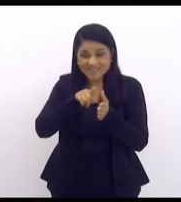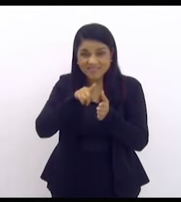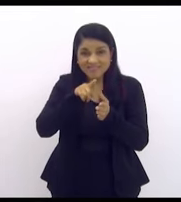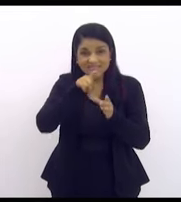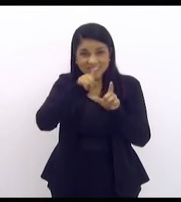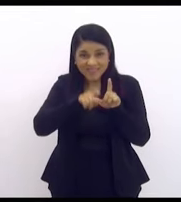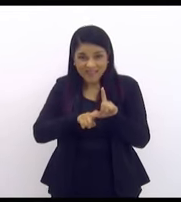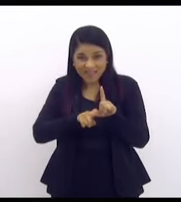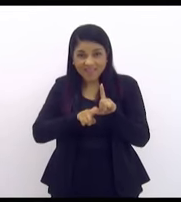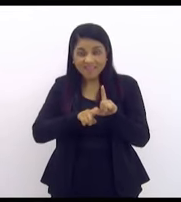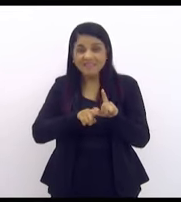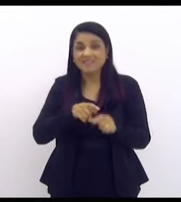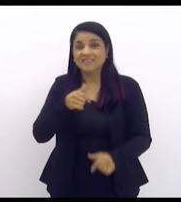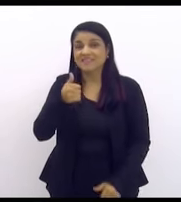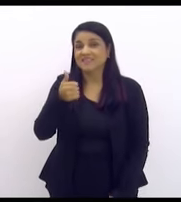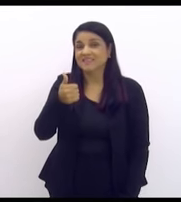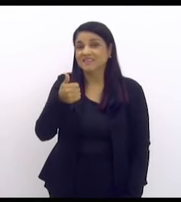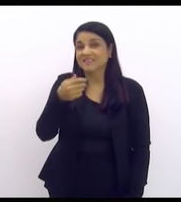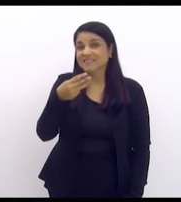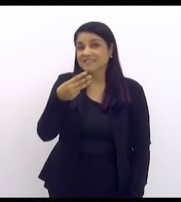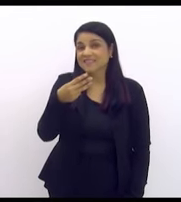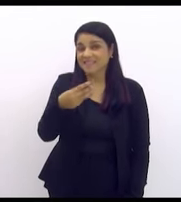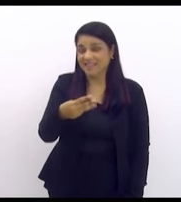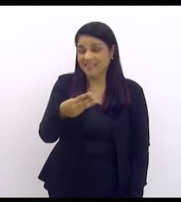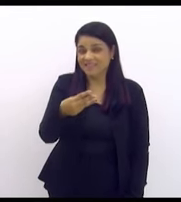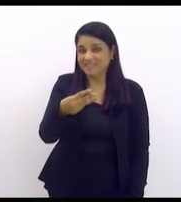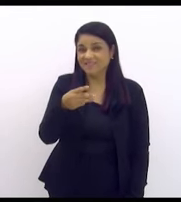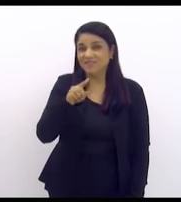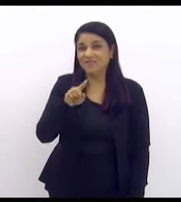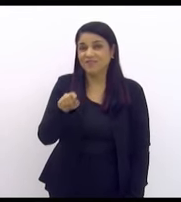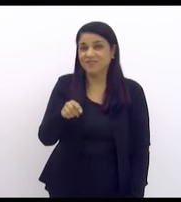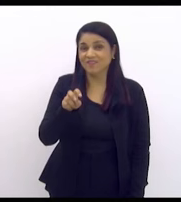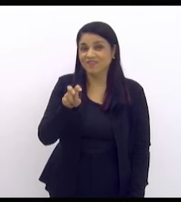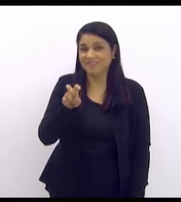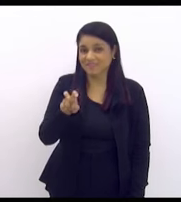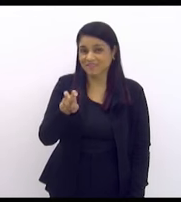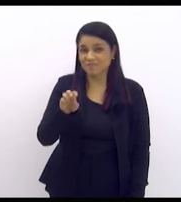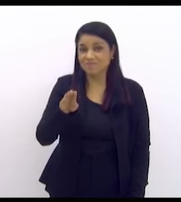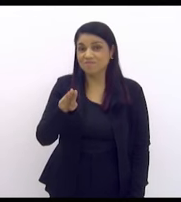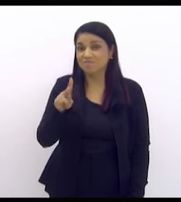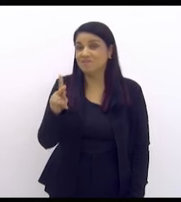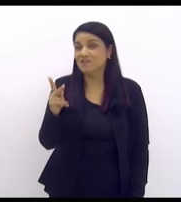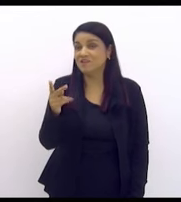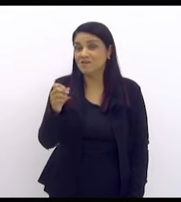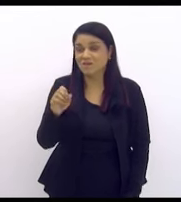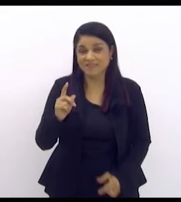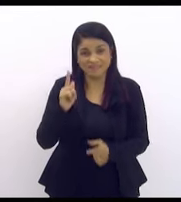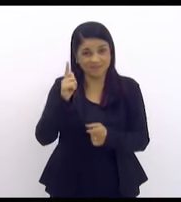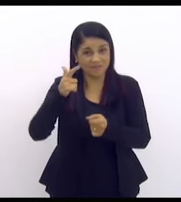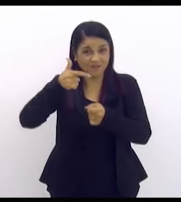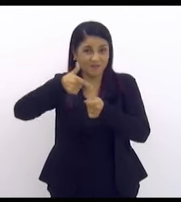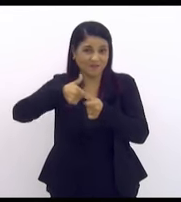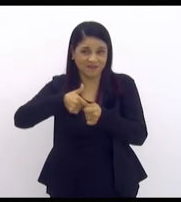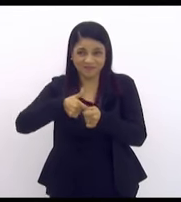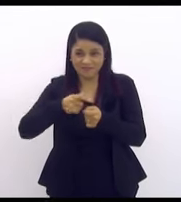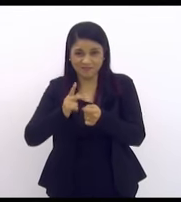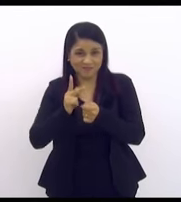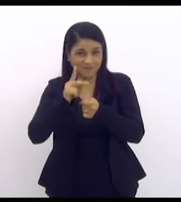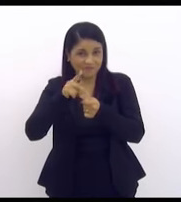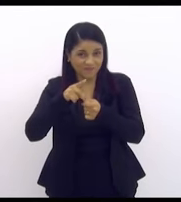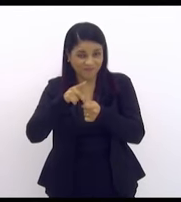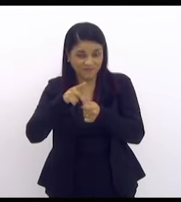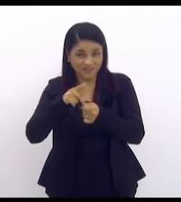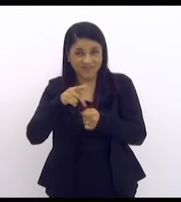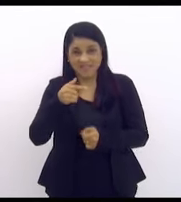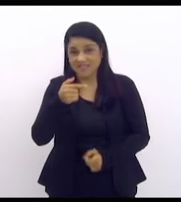Estado 13,5 bilhão em dívidas. A segunda é a refinadeira de Banguinhos, que deve 7